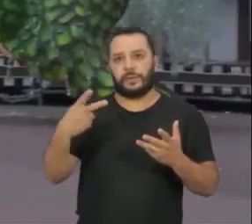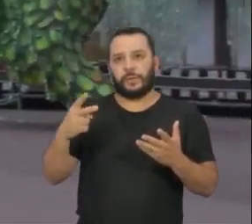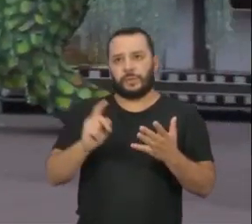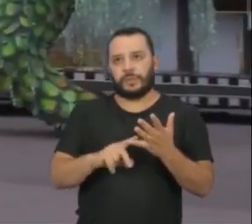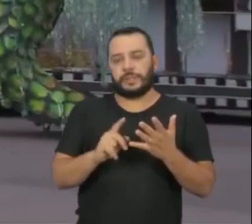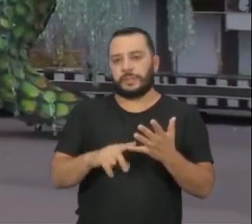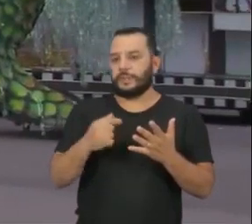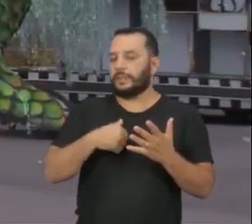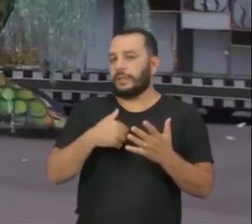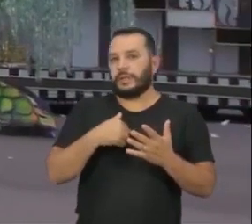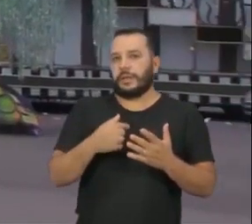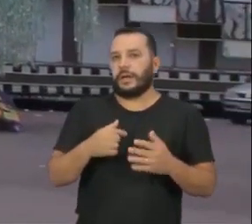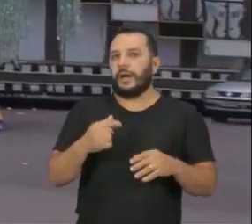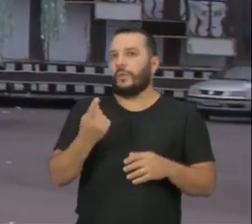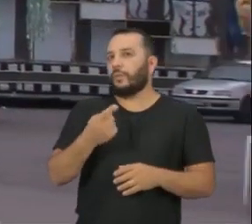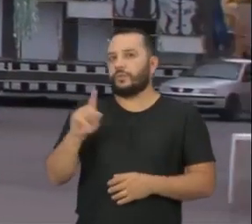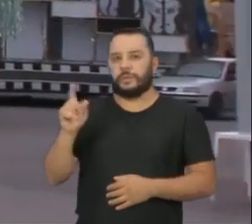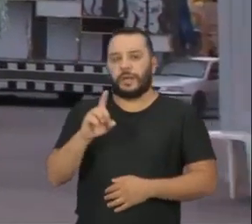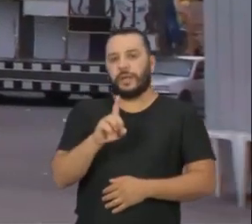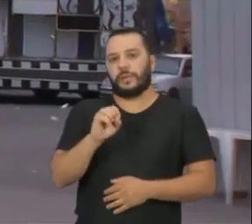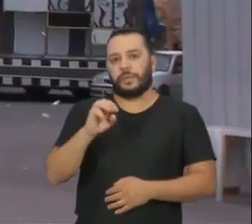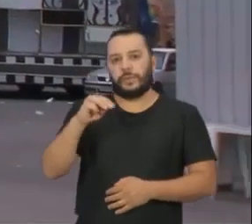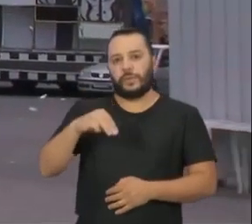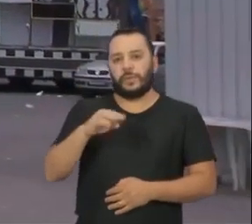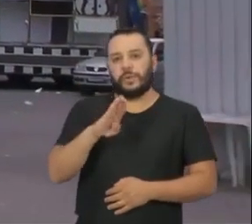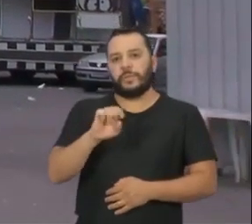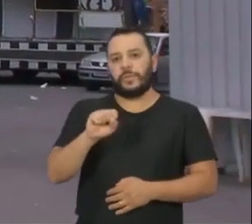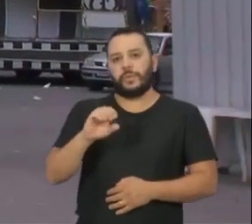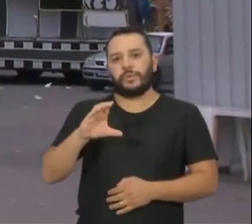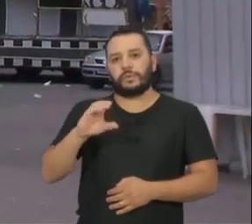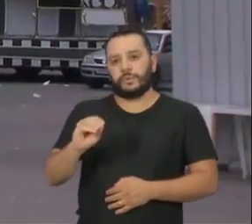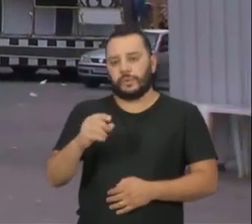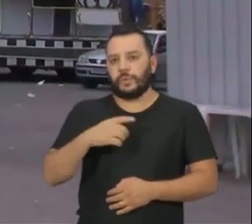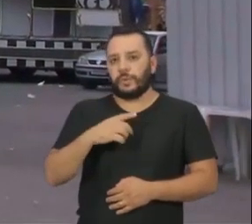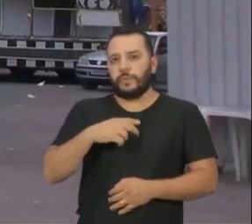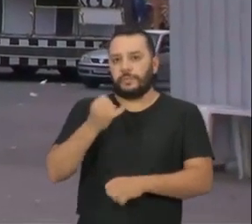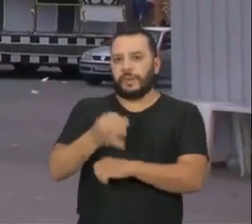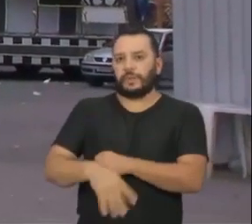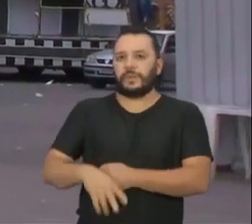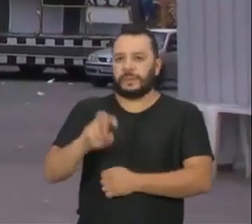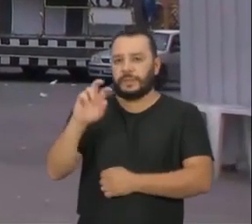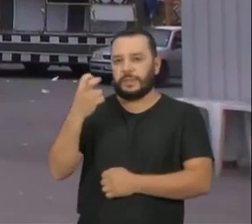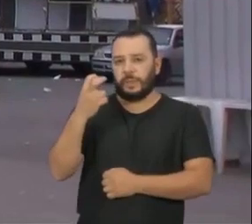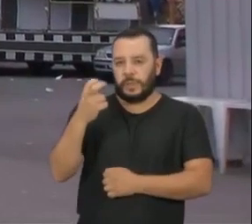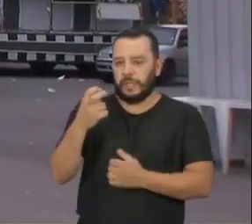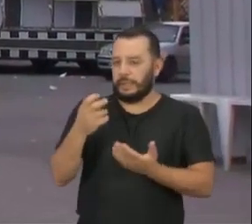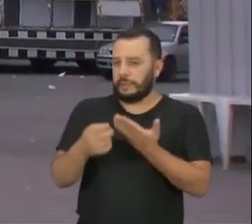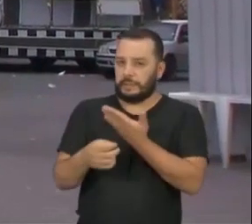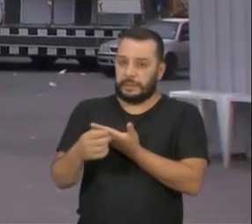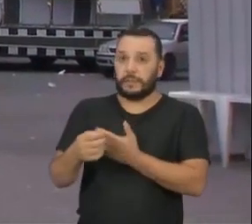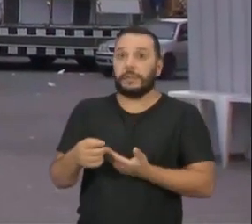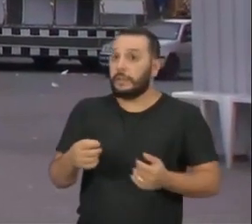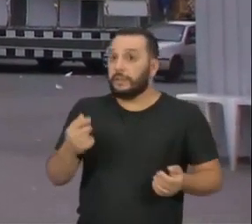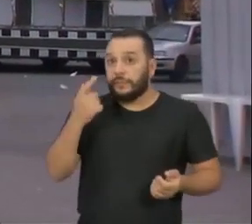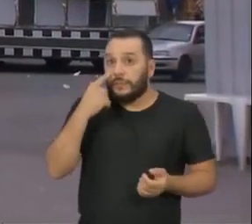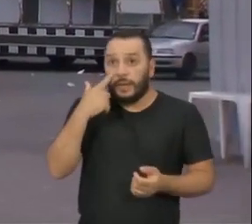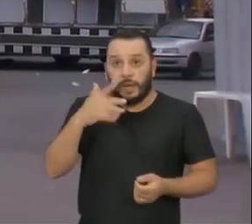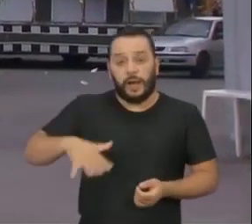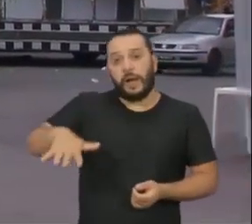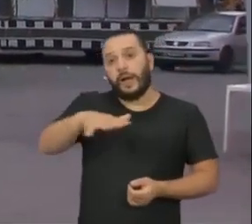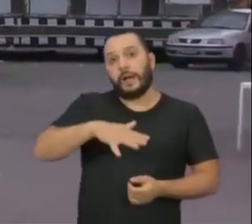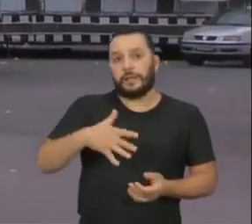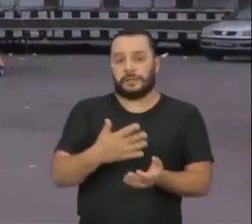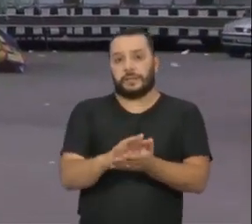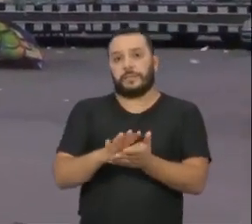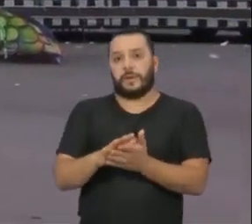E a última do dia é a Dom Bosco, às 5h10 da manhã. Você acompanha imagens aqui da dispersão do Sambódromo do